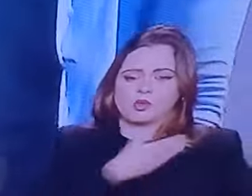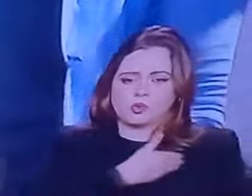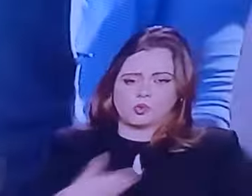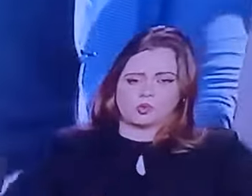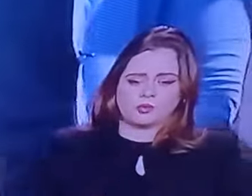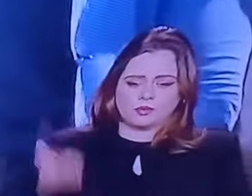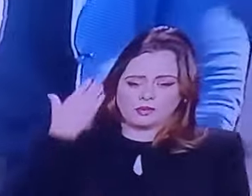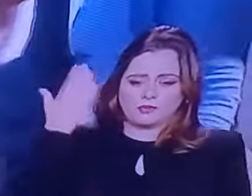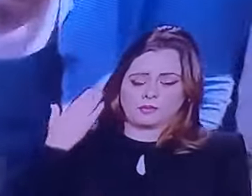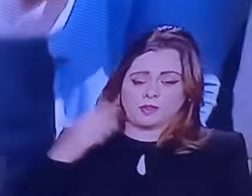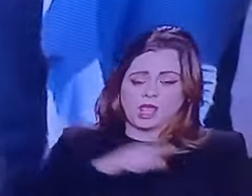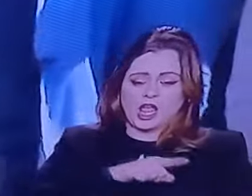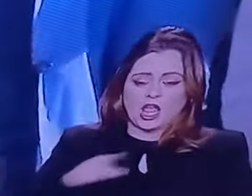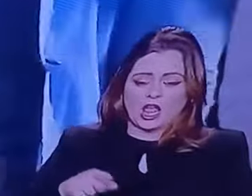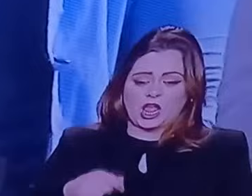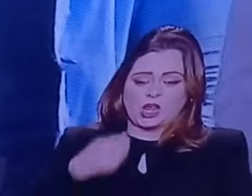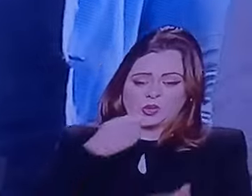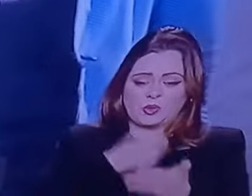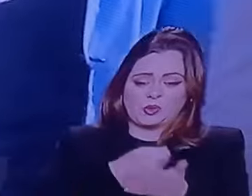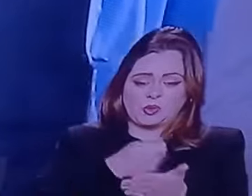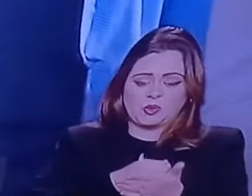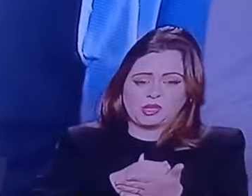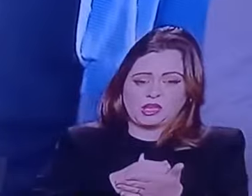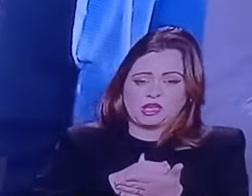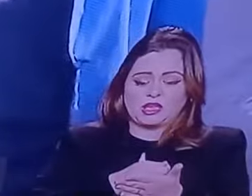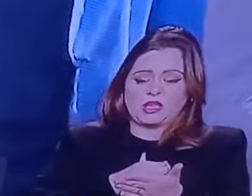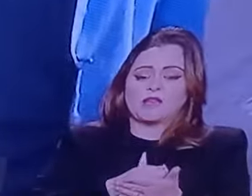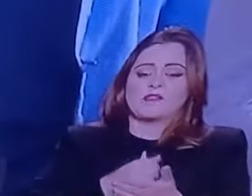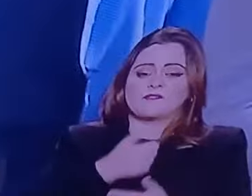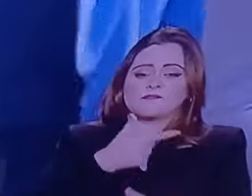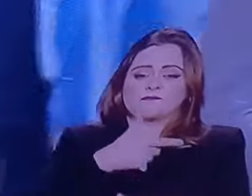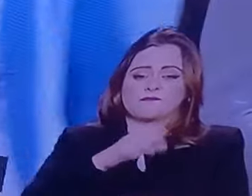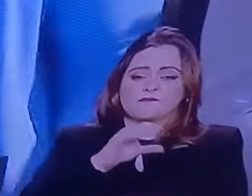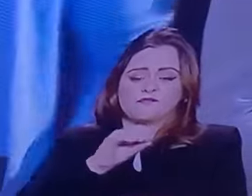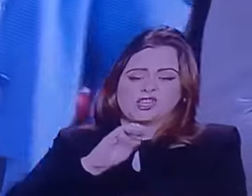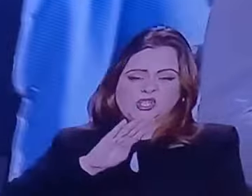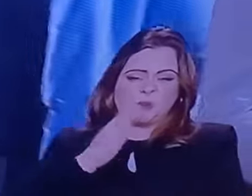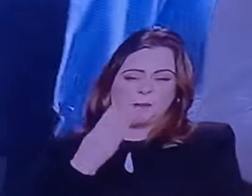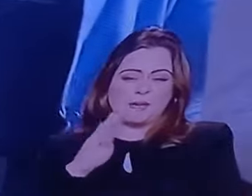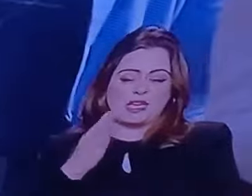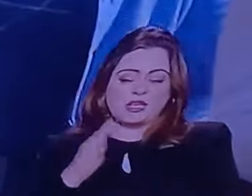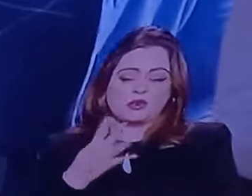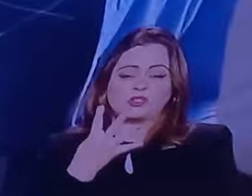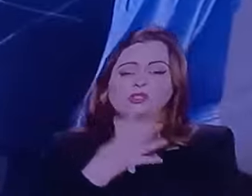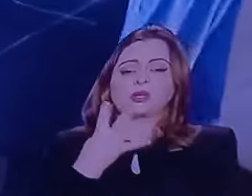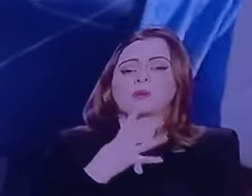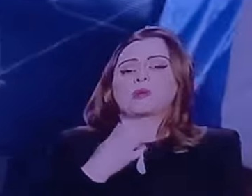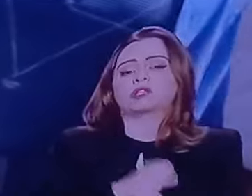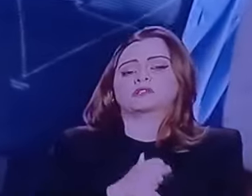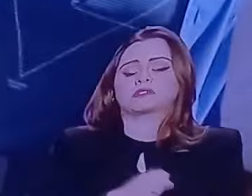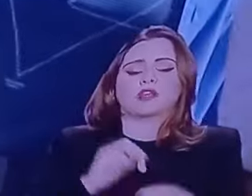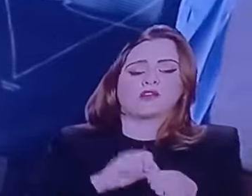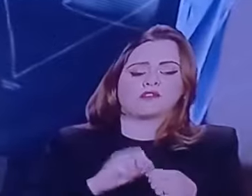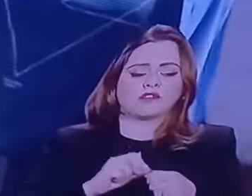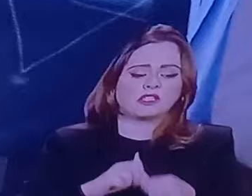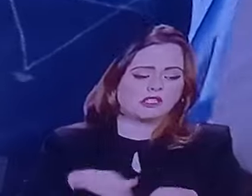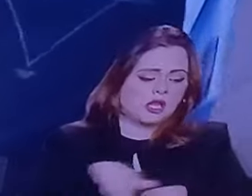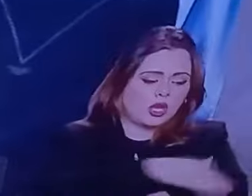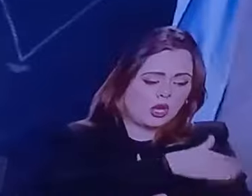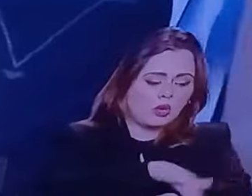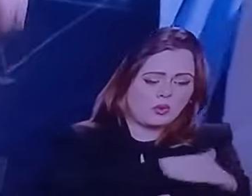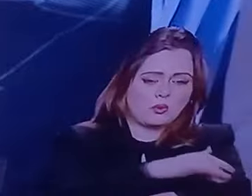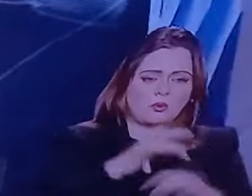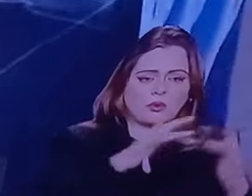No governo passado, eles investiram 20 bilhões em 4 anos para fazer estrada, para fazer